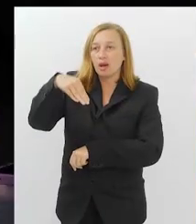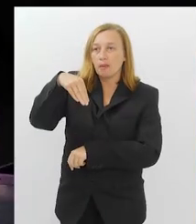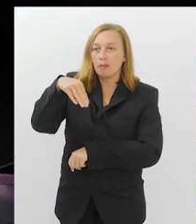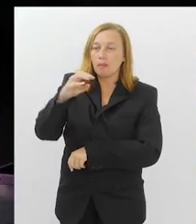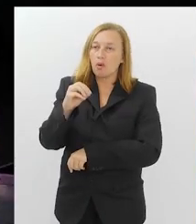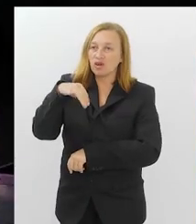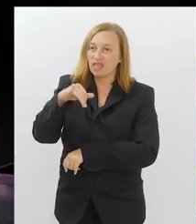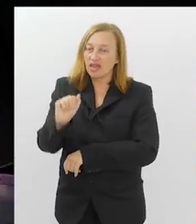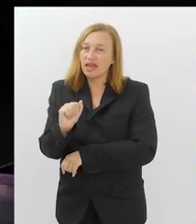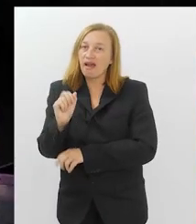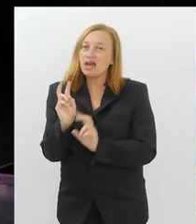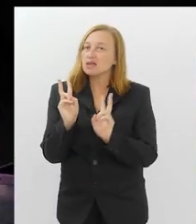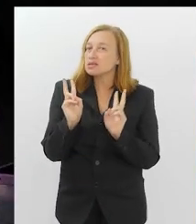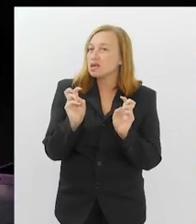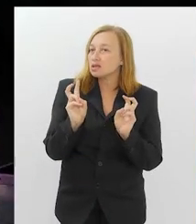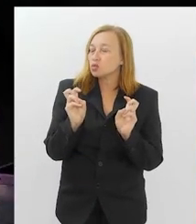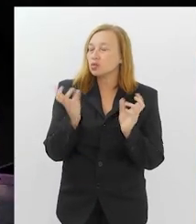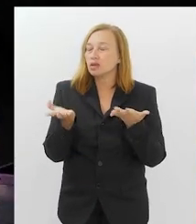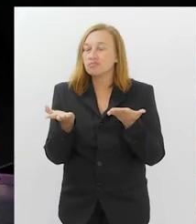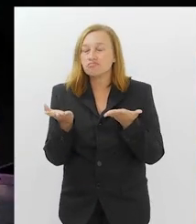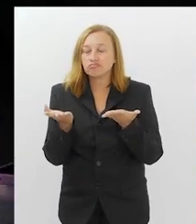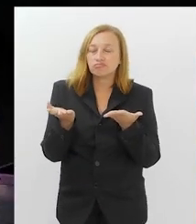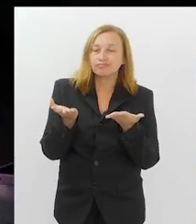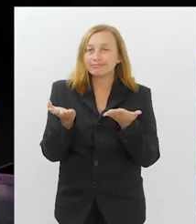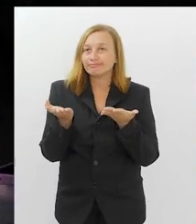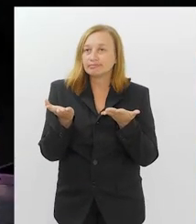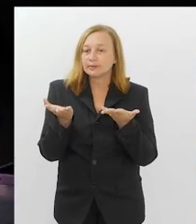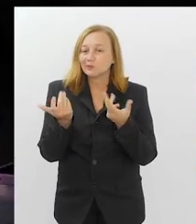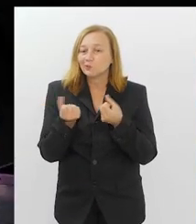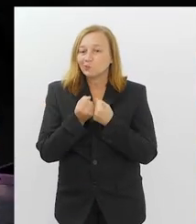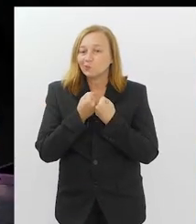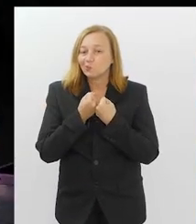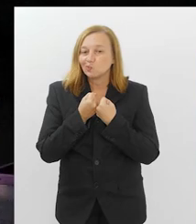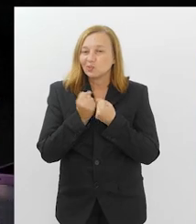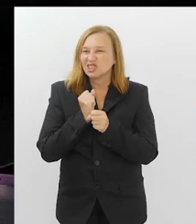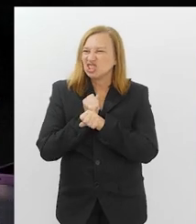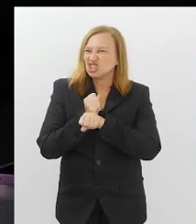doutora Mônica, ainda essa questão